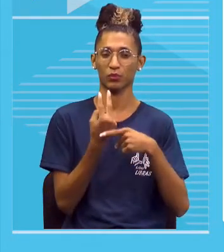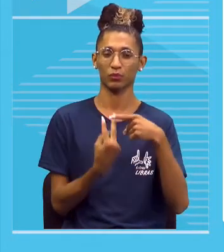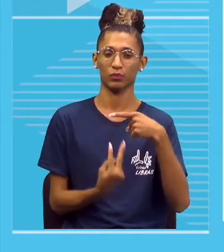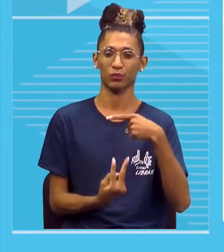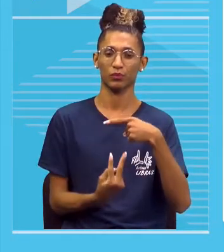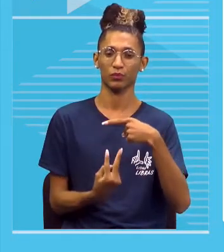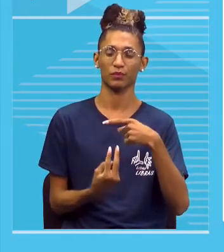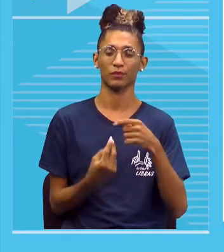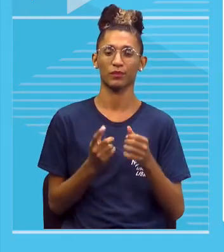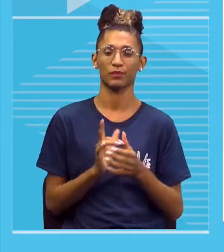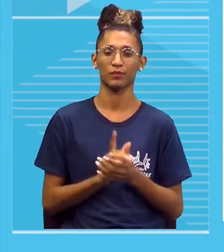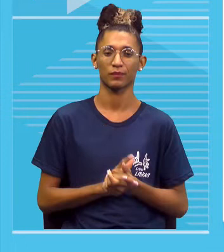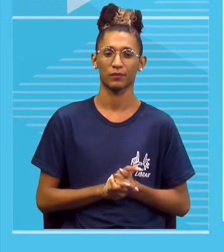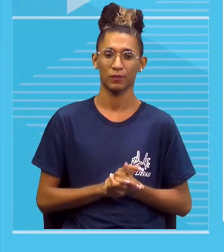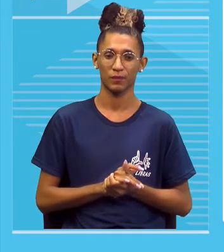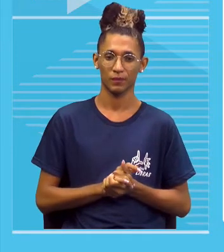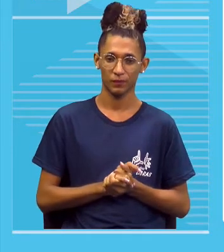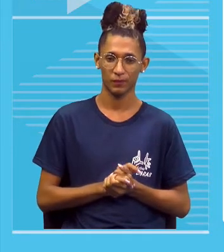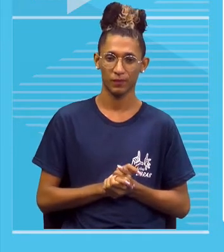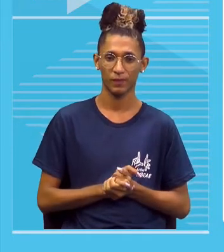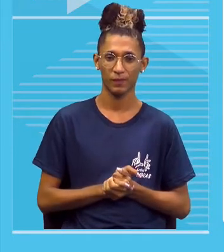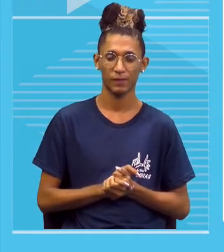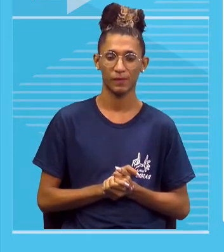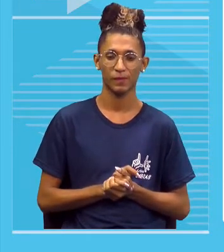sobre 2 1